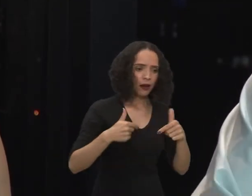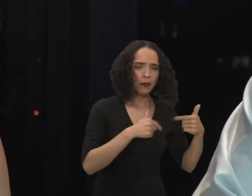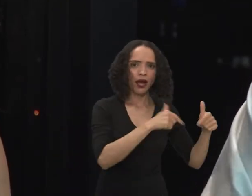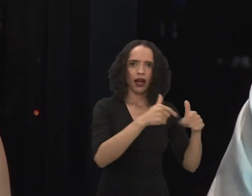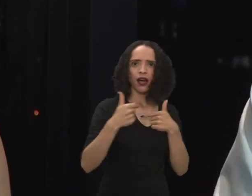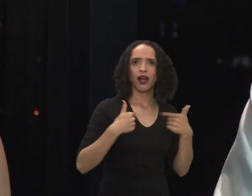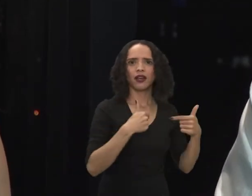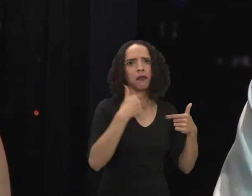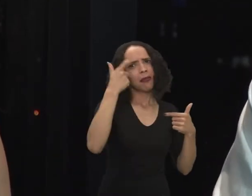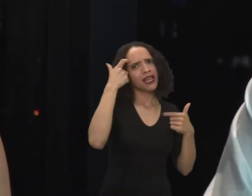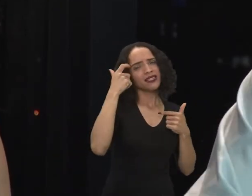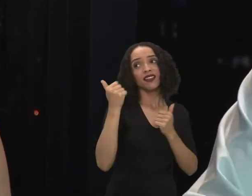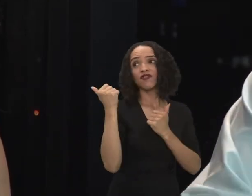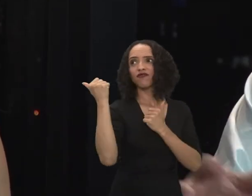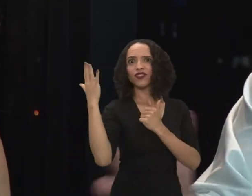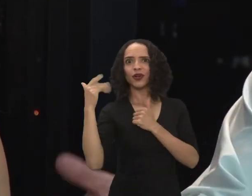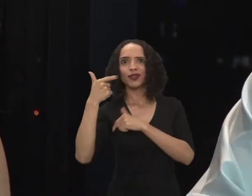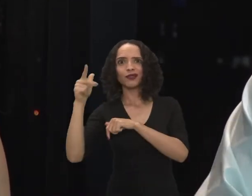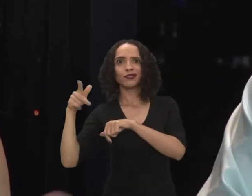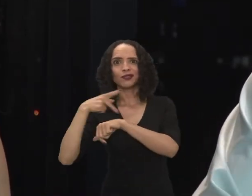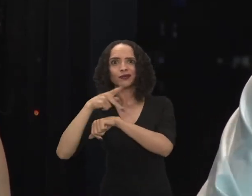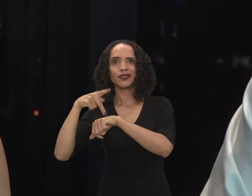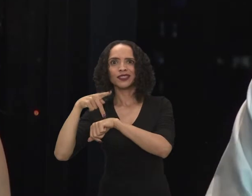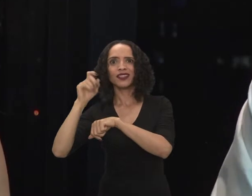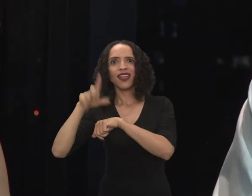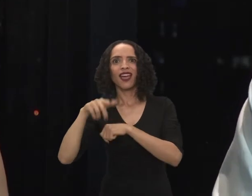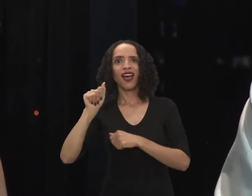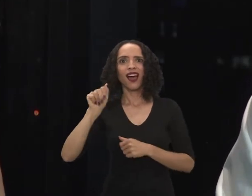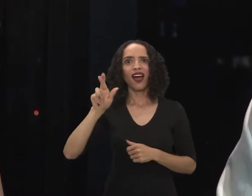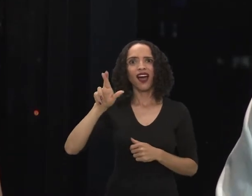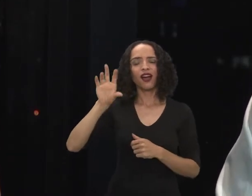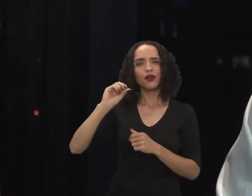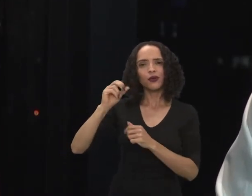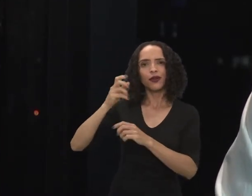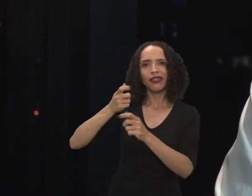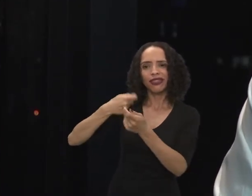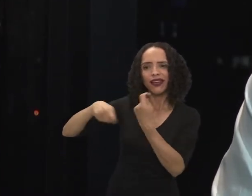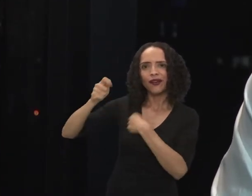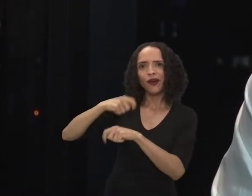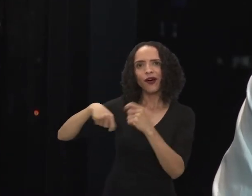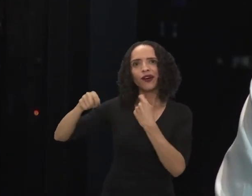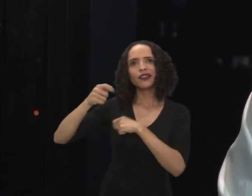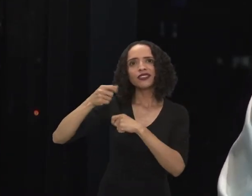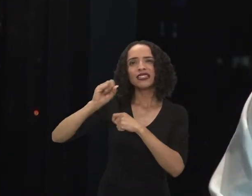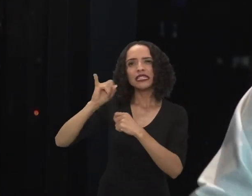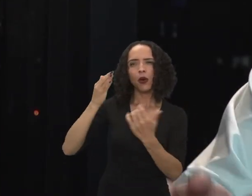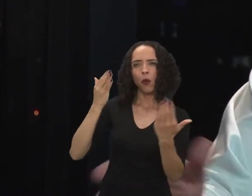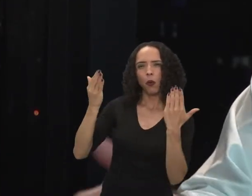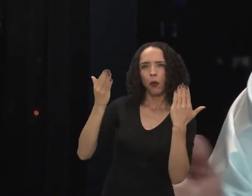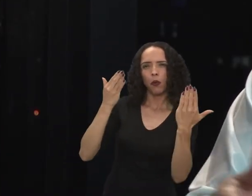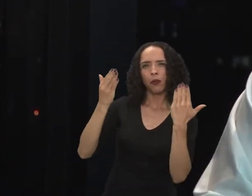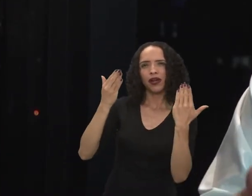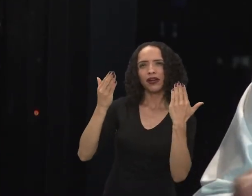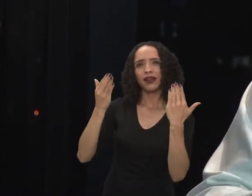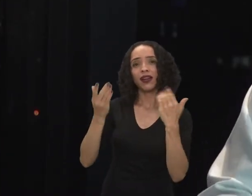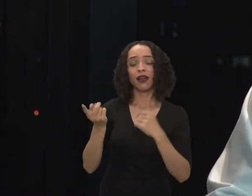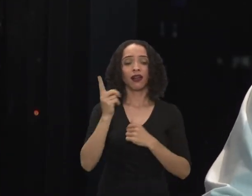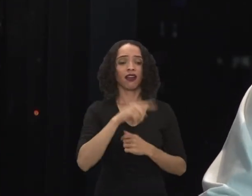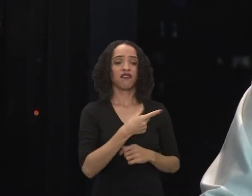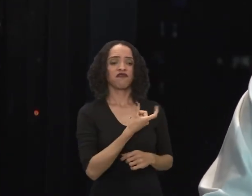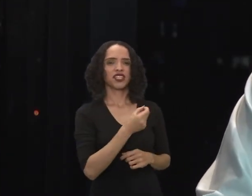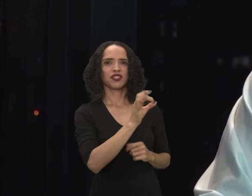de exportação, né, que está ligada aí ao que eles chamam de agronegócio, elas são mais ou menos também, elas